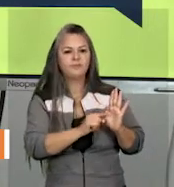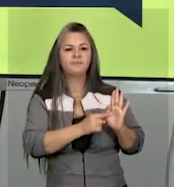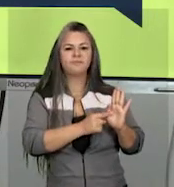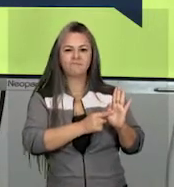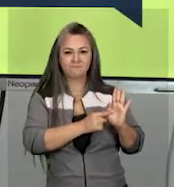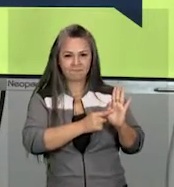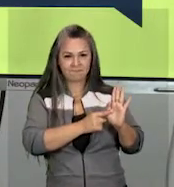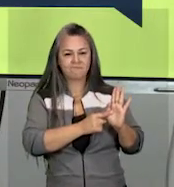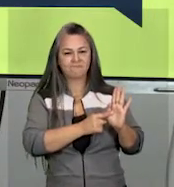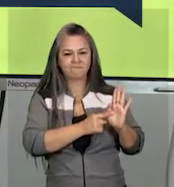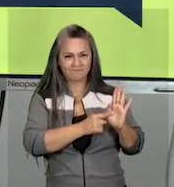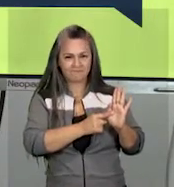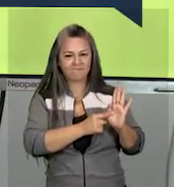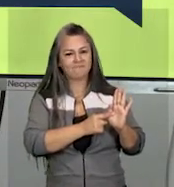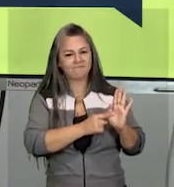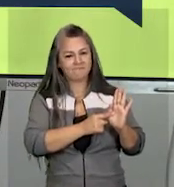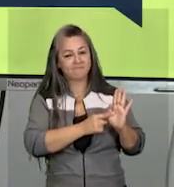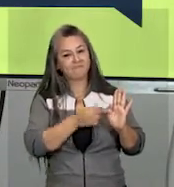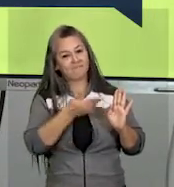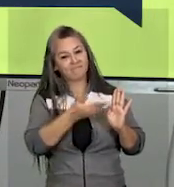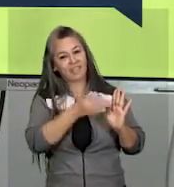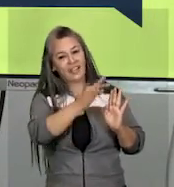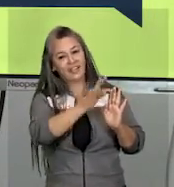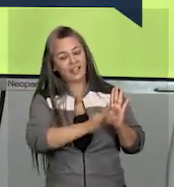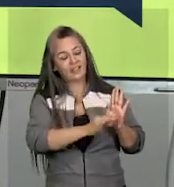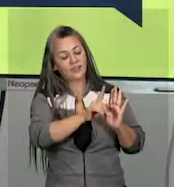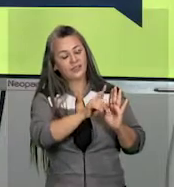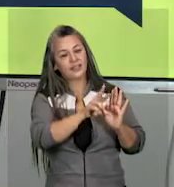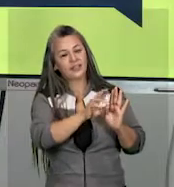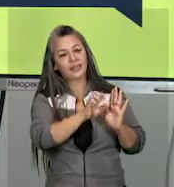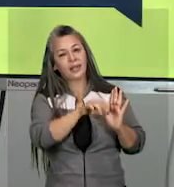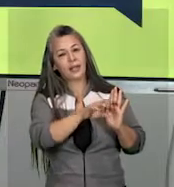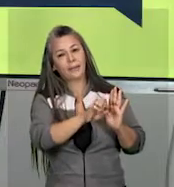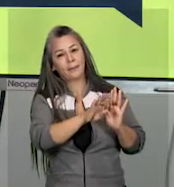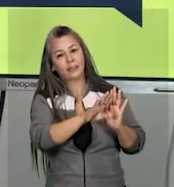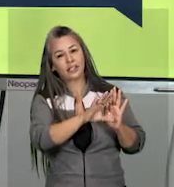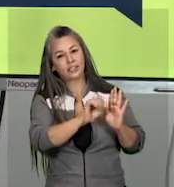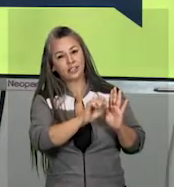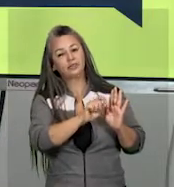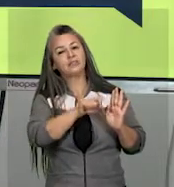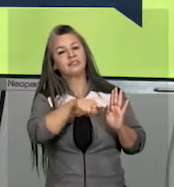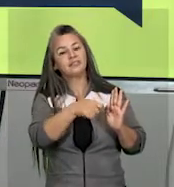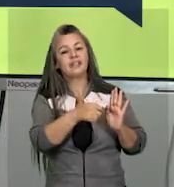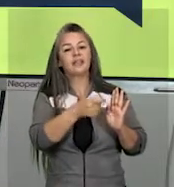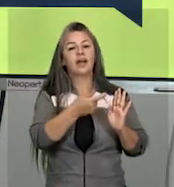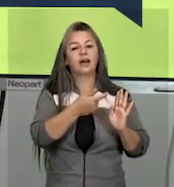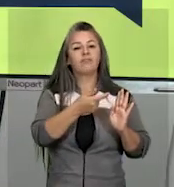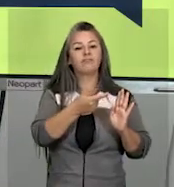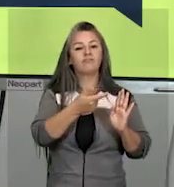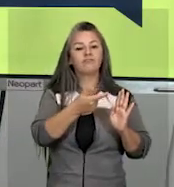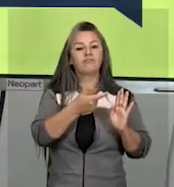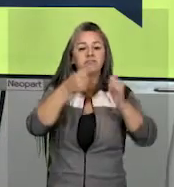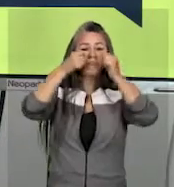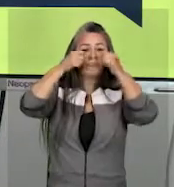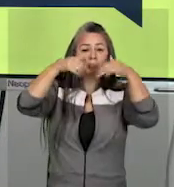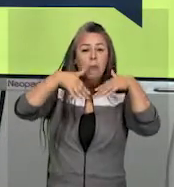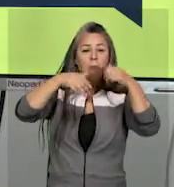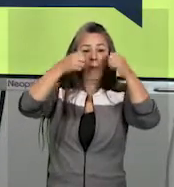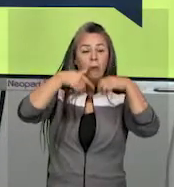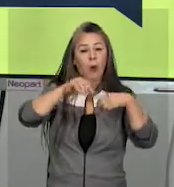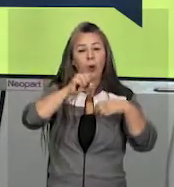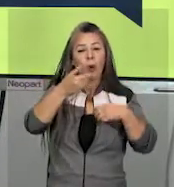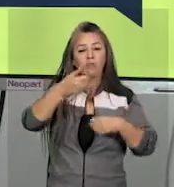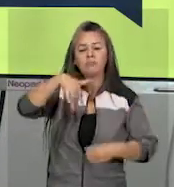essa organização para o texto dramático. O enredo, quer dizer, o que vai acontecer, os conflitos que vão acontecer entre os